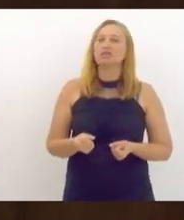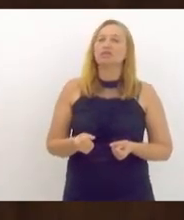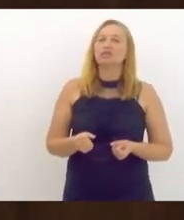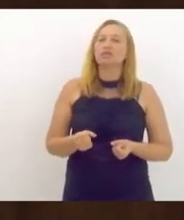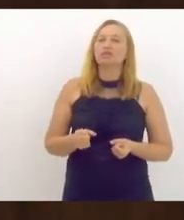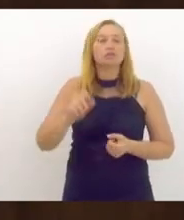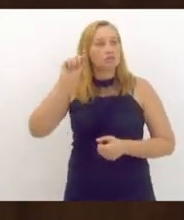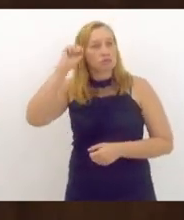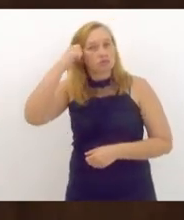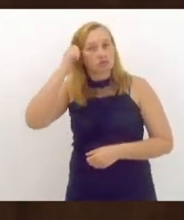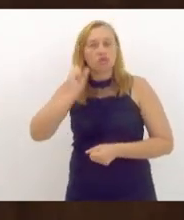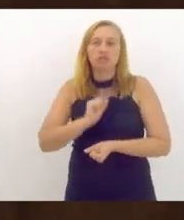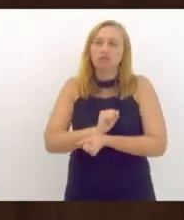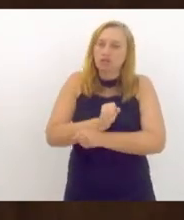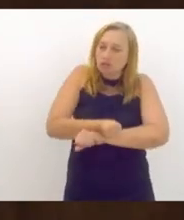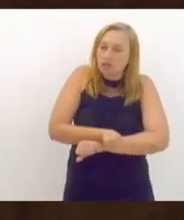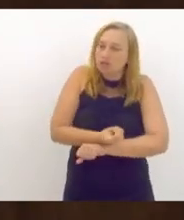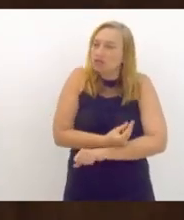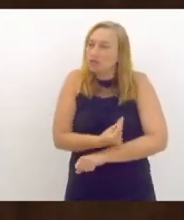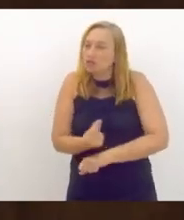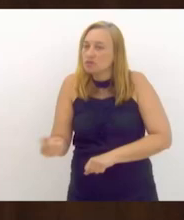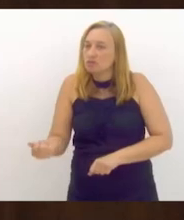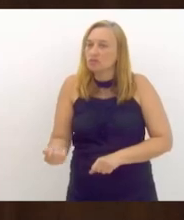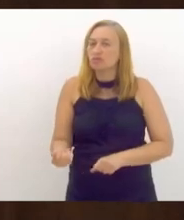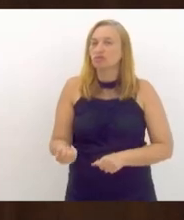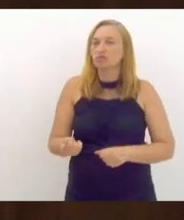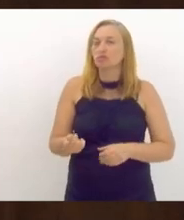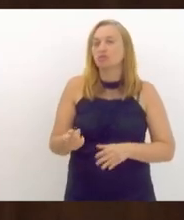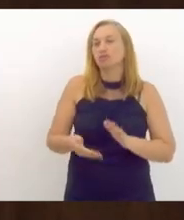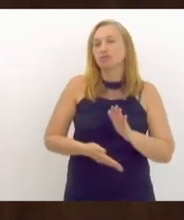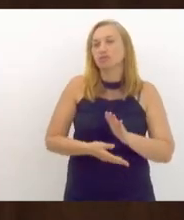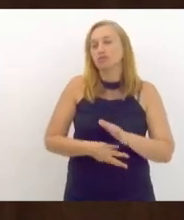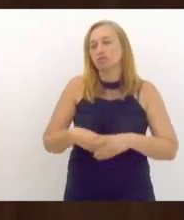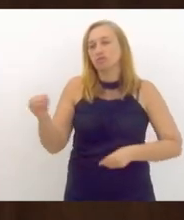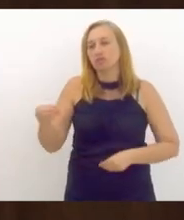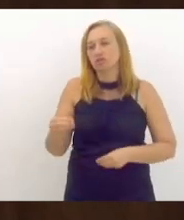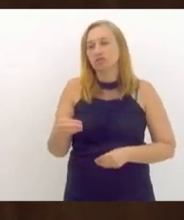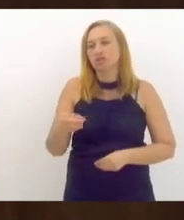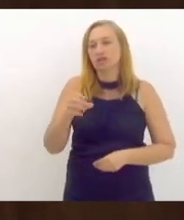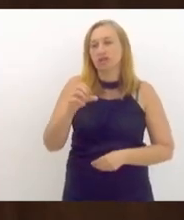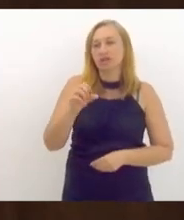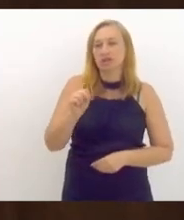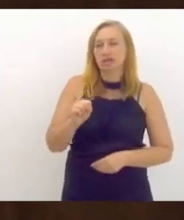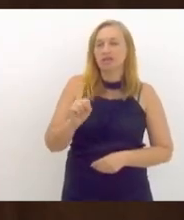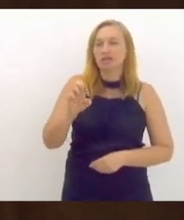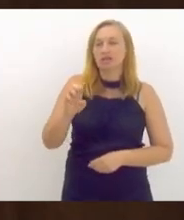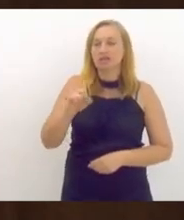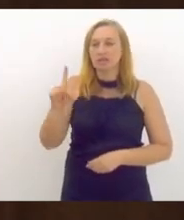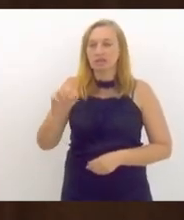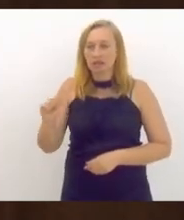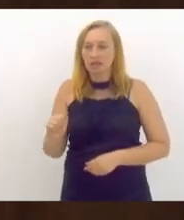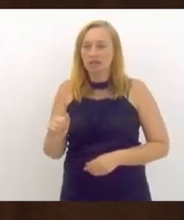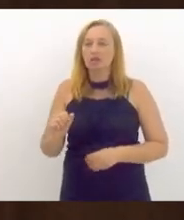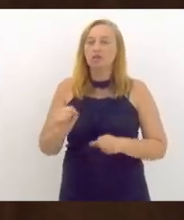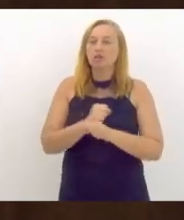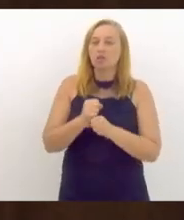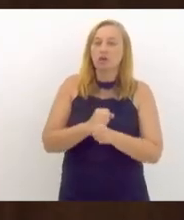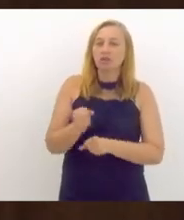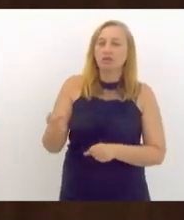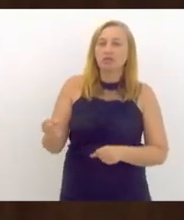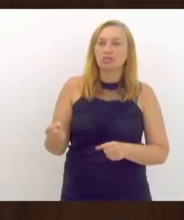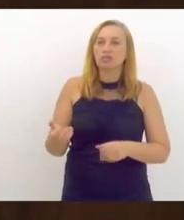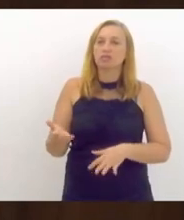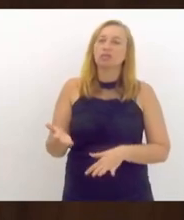negros escravizados que fugiam da senzala. Deputado Yuri, no ano passado, nós realizamos aqui a CPI da